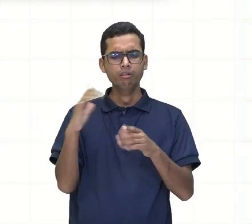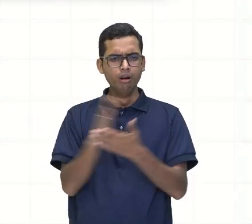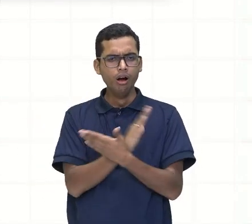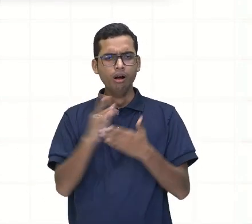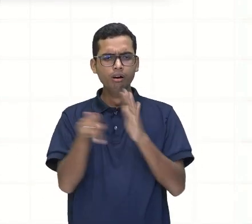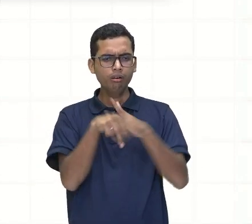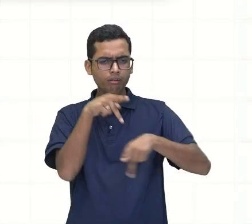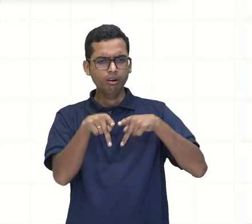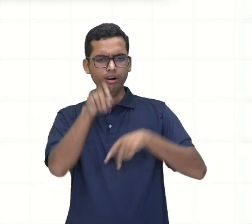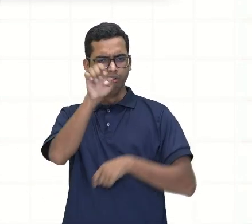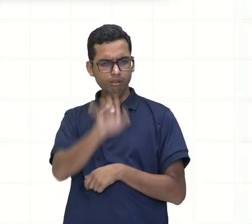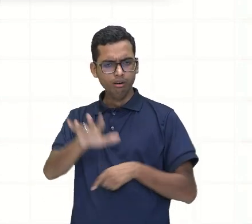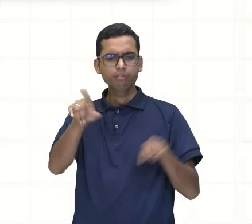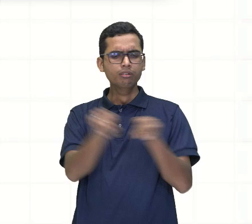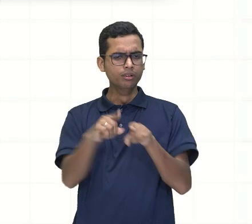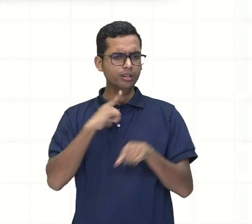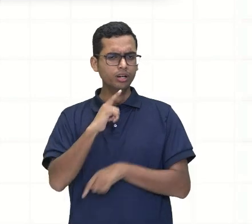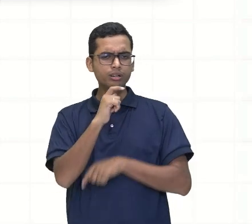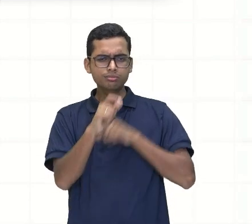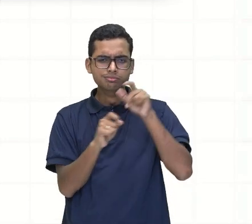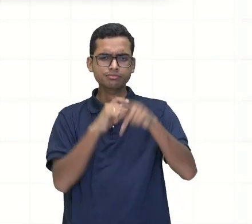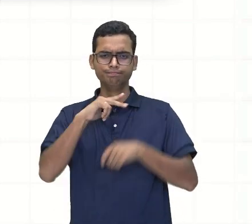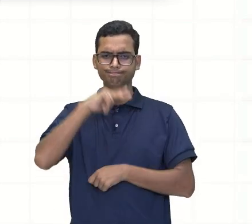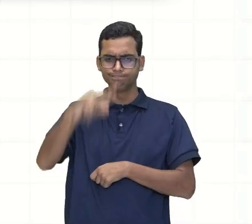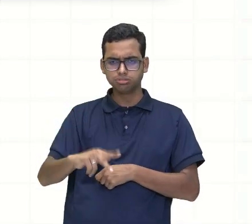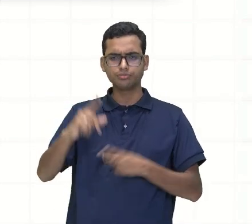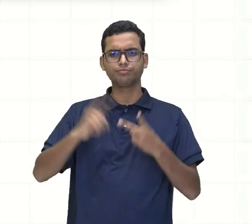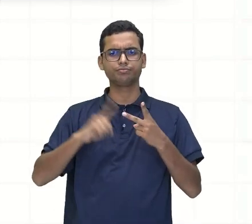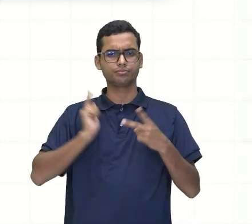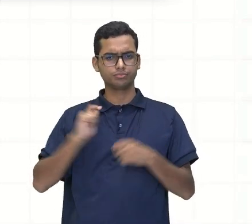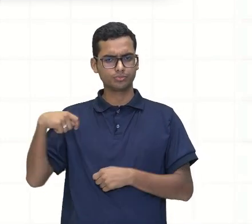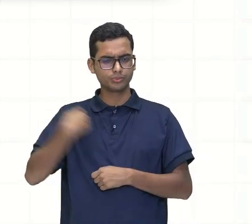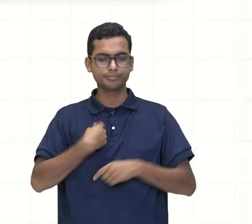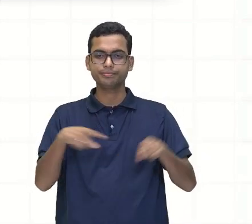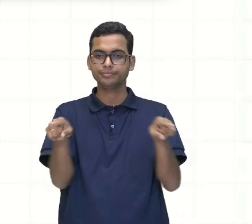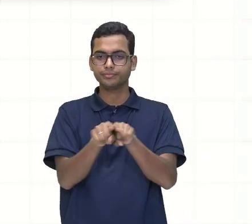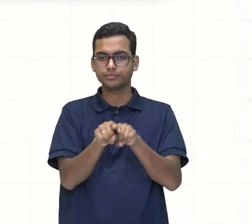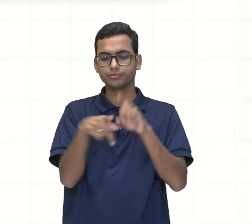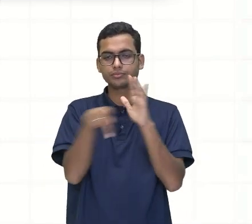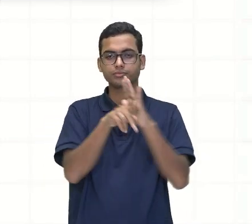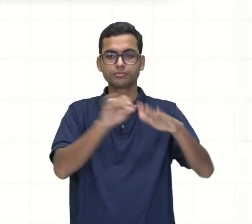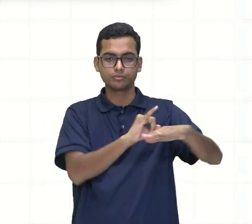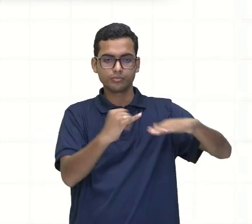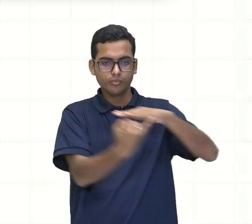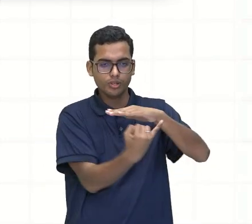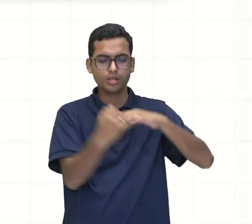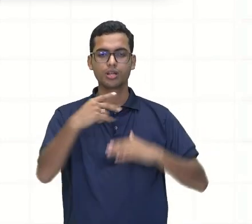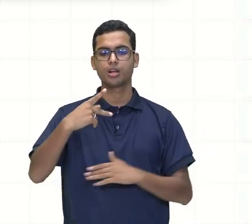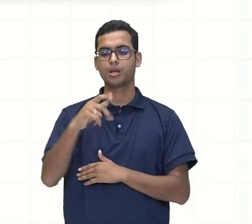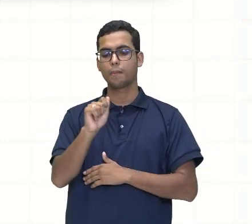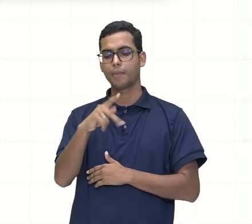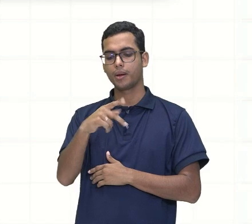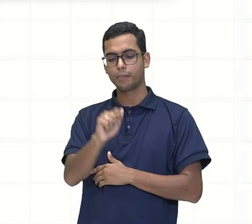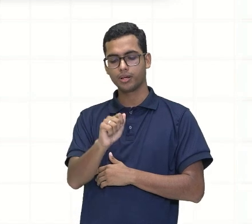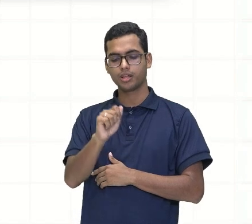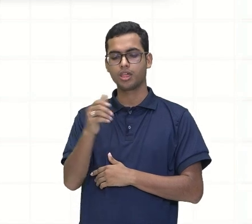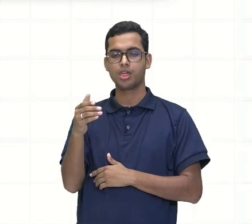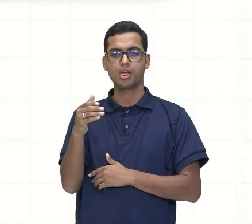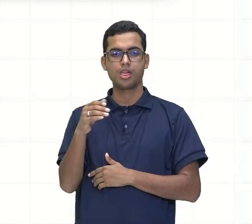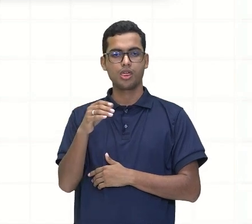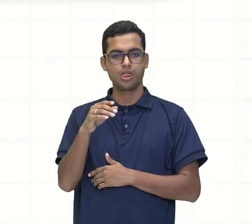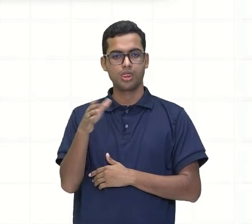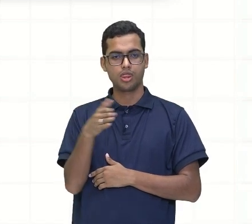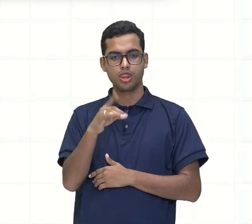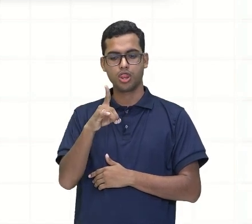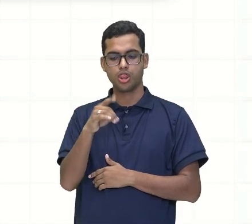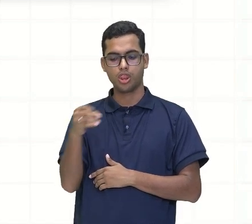região, inclusive a ilha de Papua Nova Guiné, ela foi encontrada pelos portugueses por volta de 1511, né, no